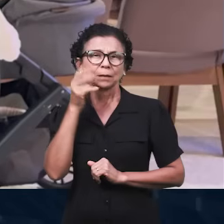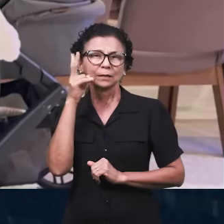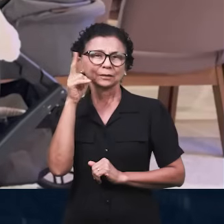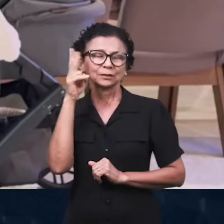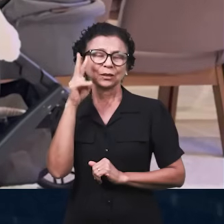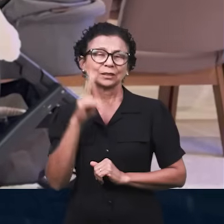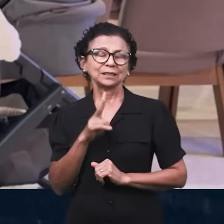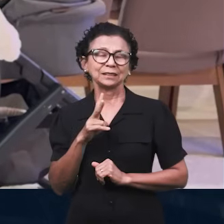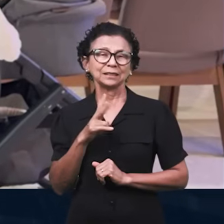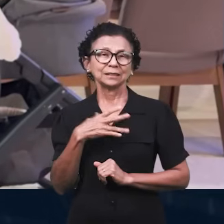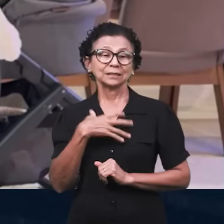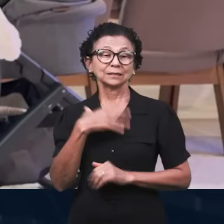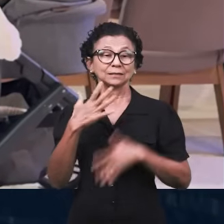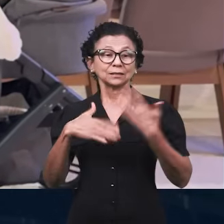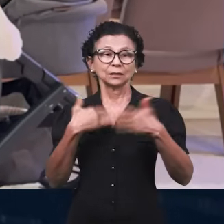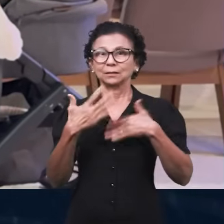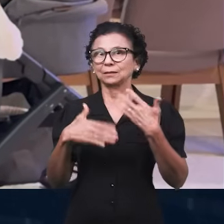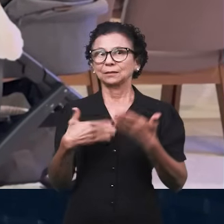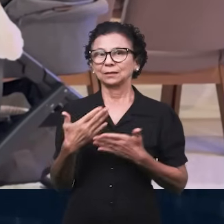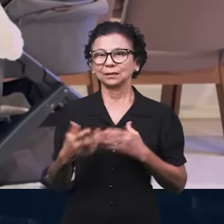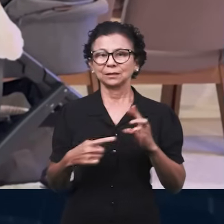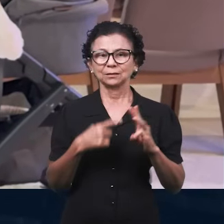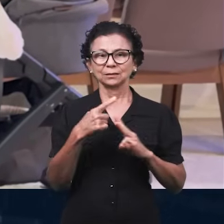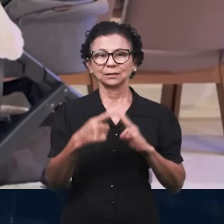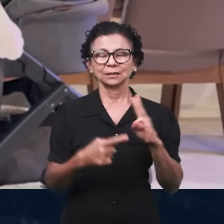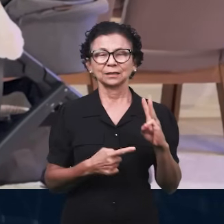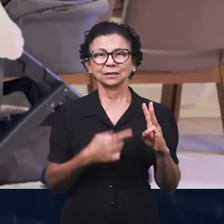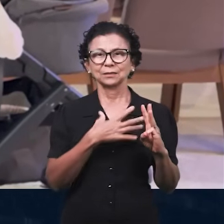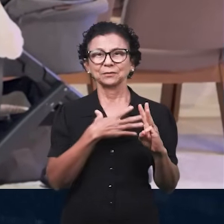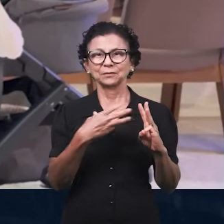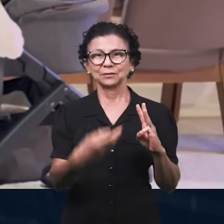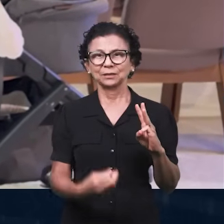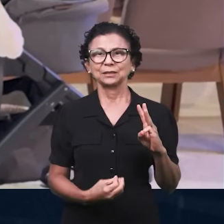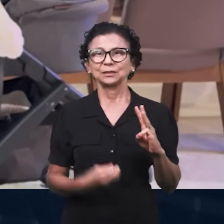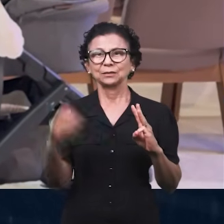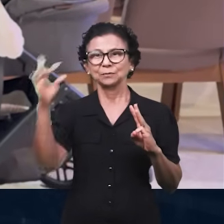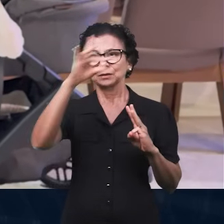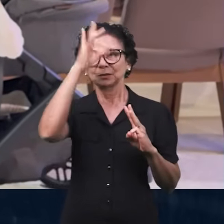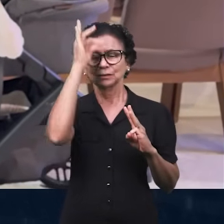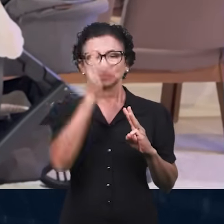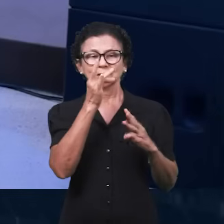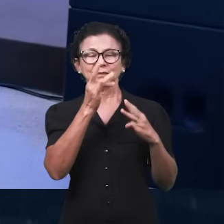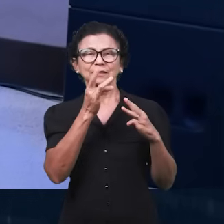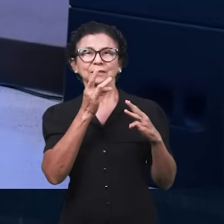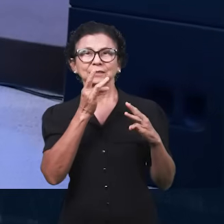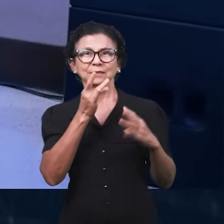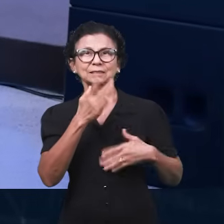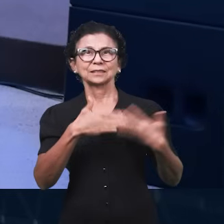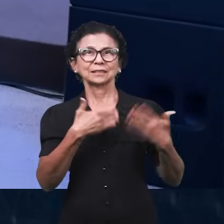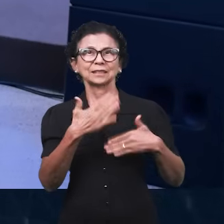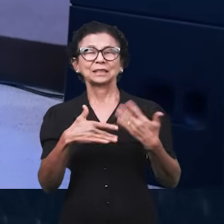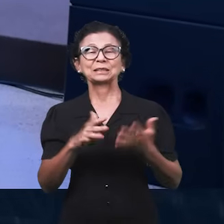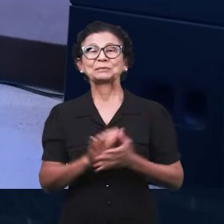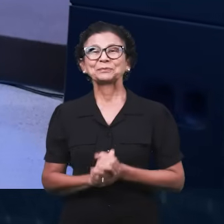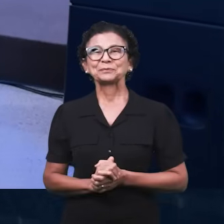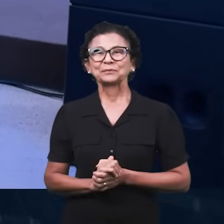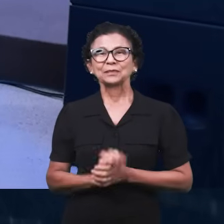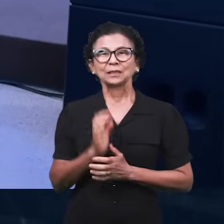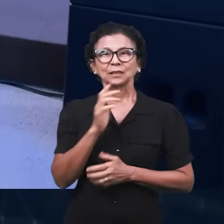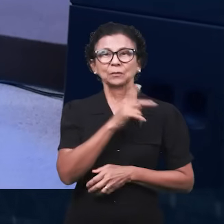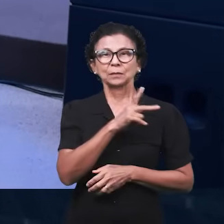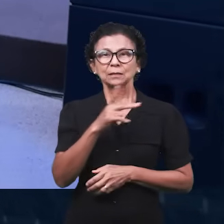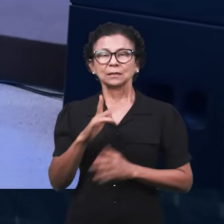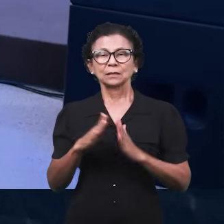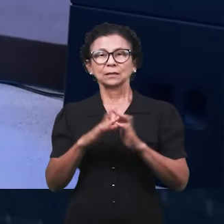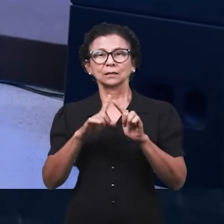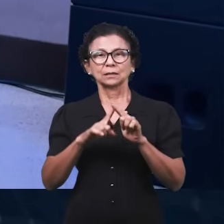ficam muito alegres, porque a alegria do Espírito Santo enche o coração deles. O presidente da Igreja Cristã Maranata,